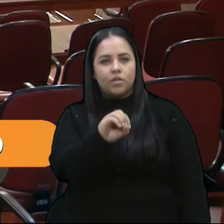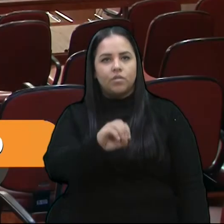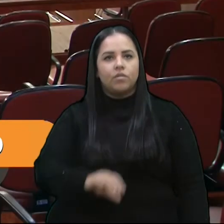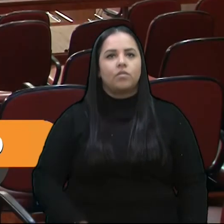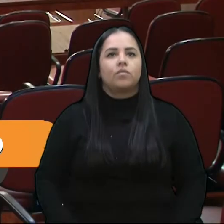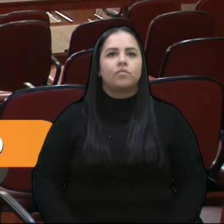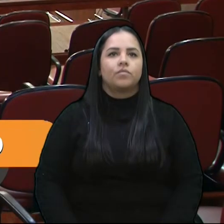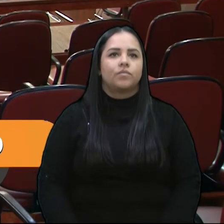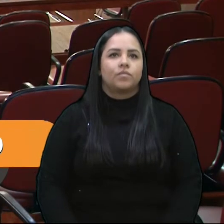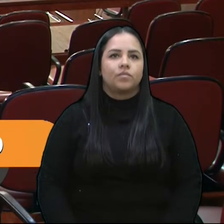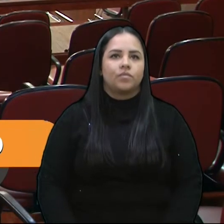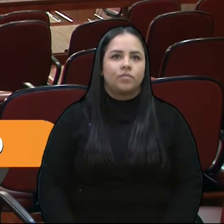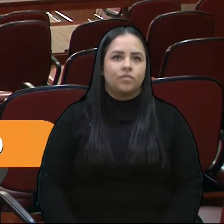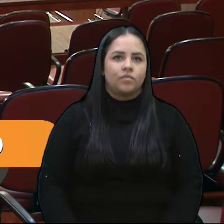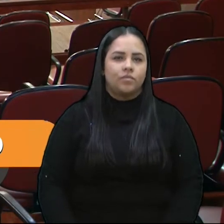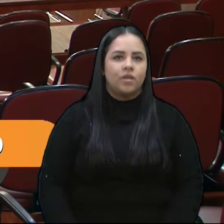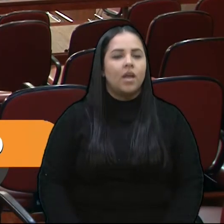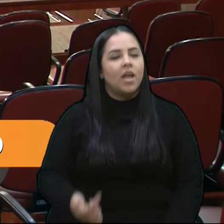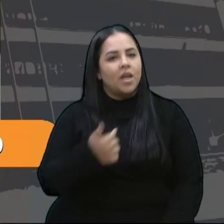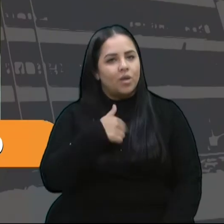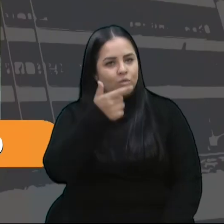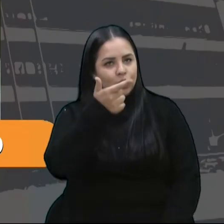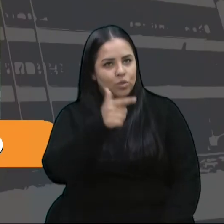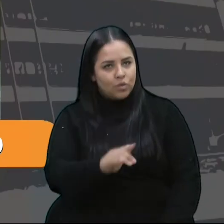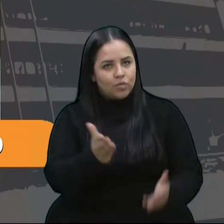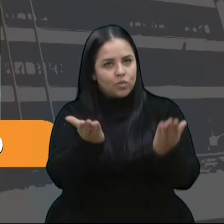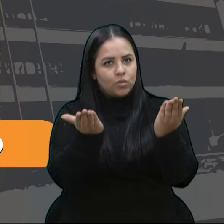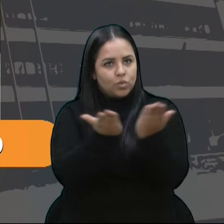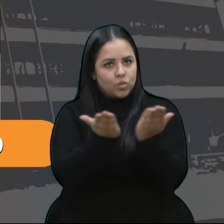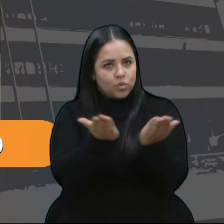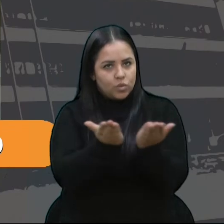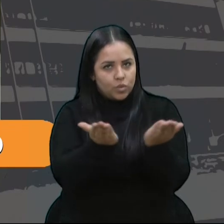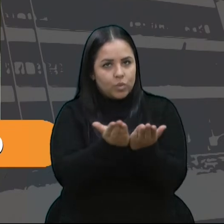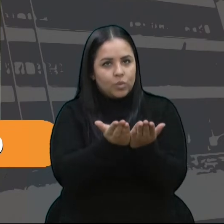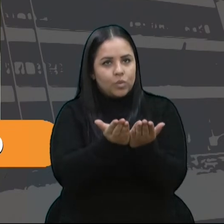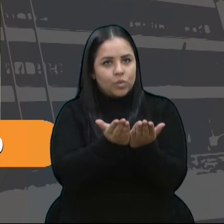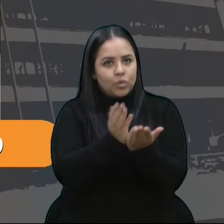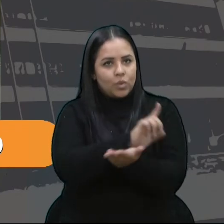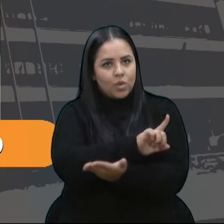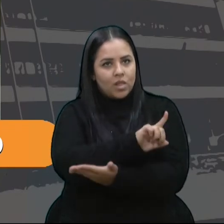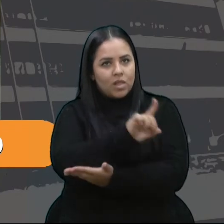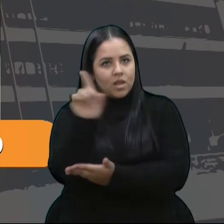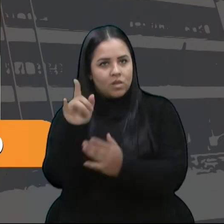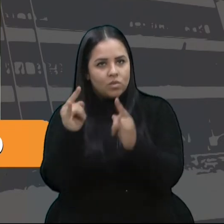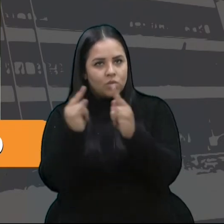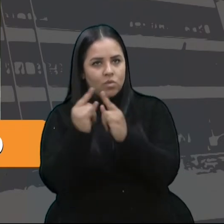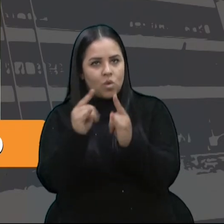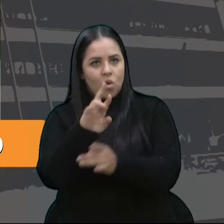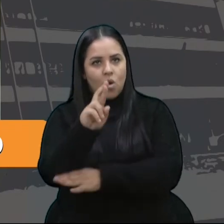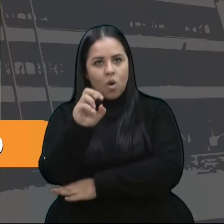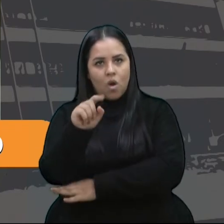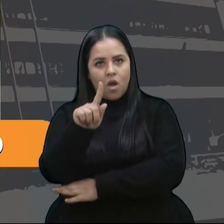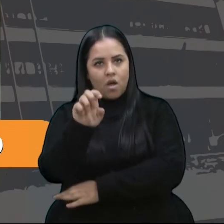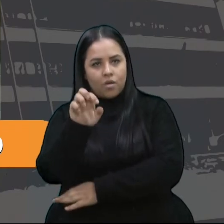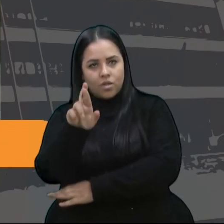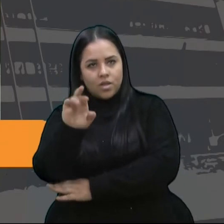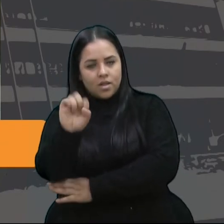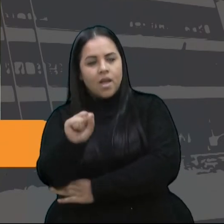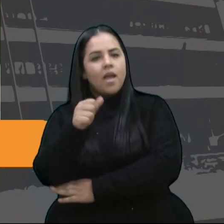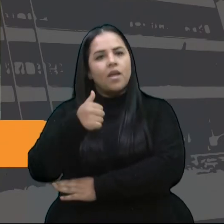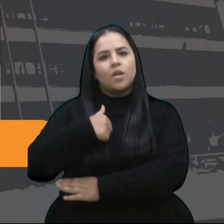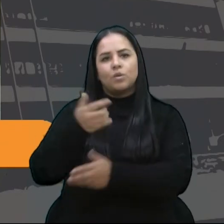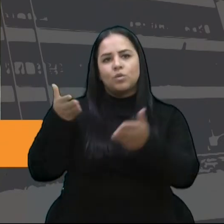Eu vou me valer de novo desse estudo lá do Instituto Reuters. Eu já